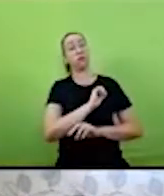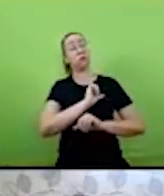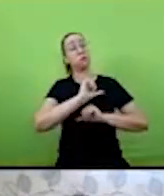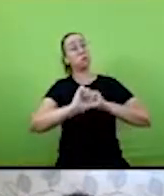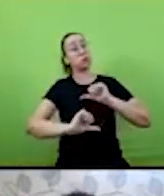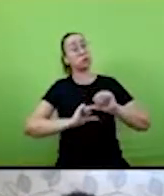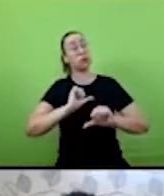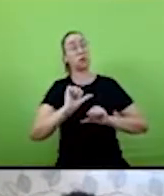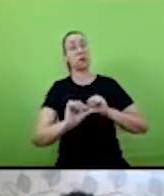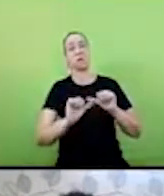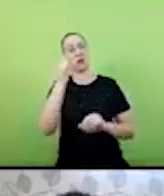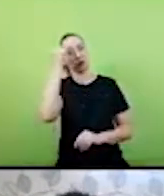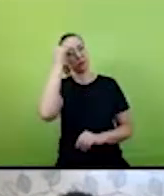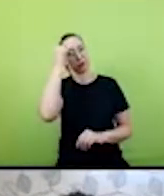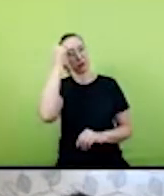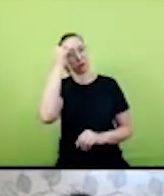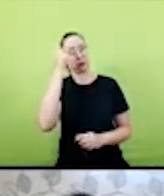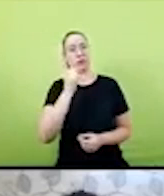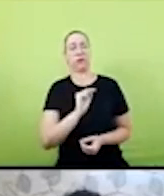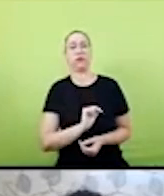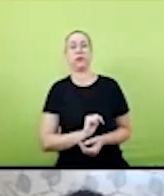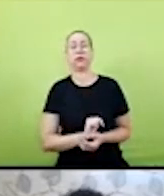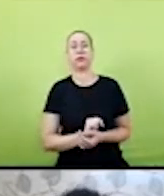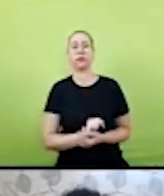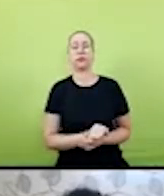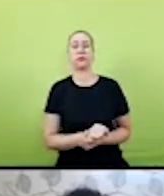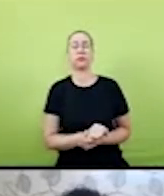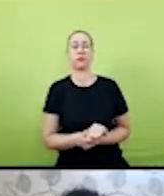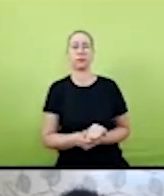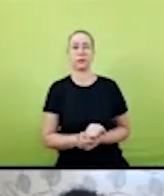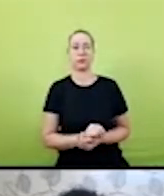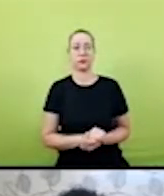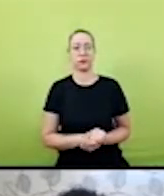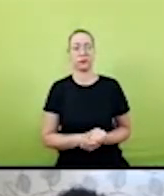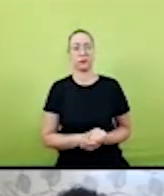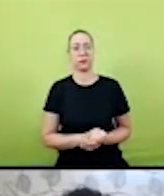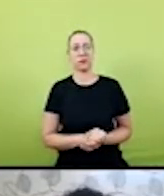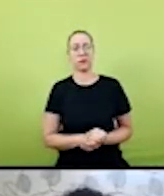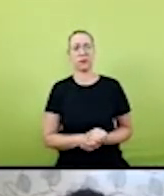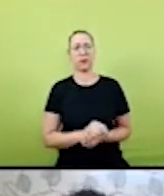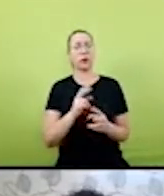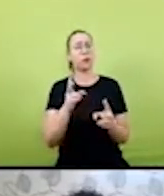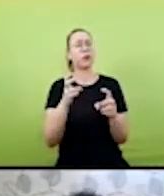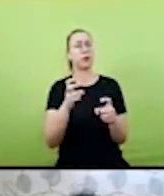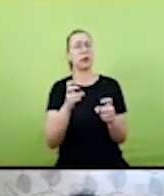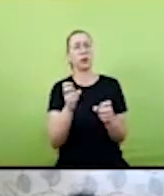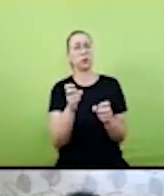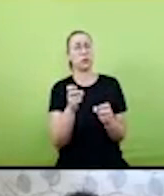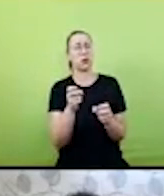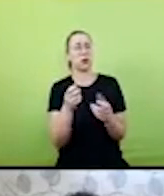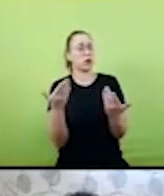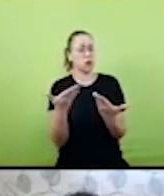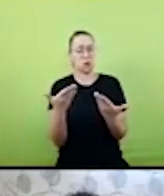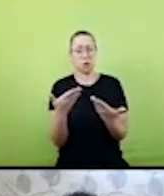para que a gente tenha essa impressão, e eu vou falar impressão porque eu não tenho dados anteriores